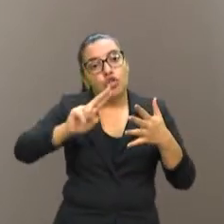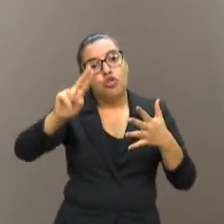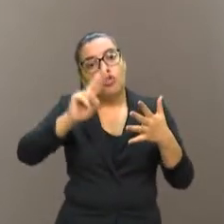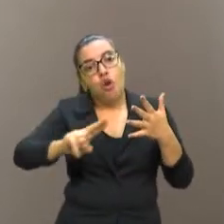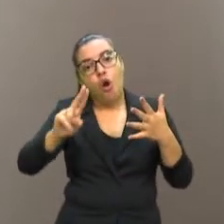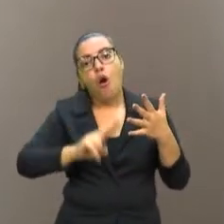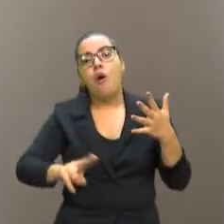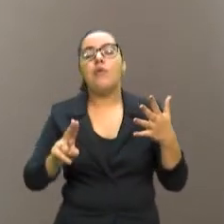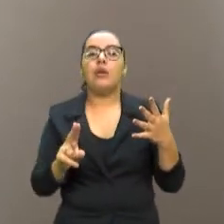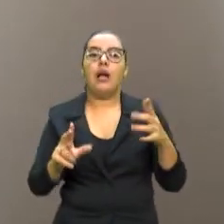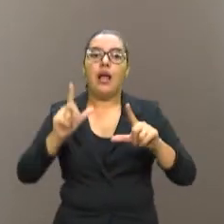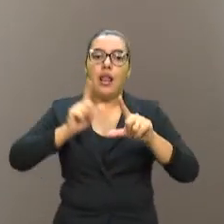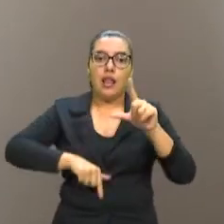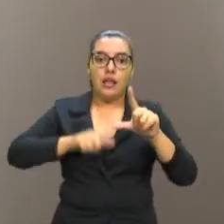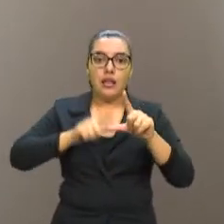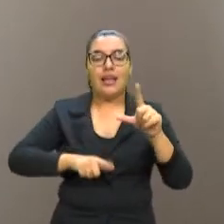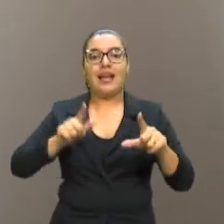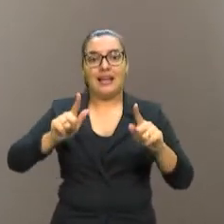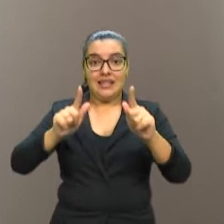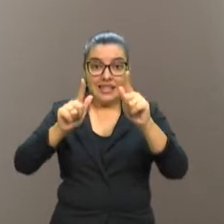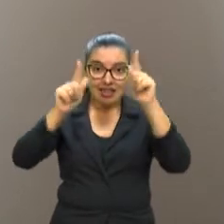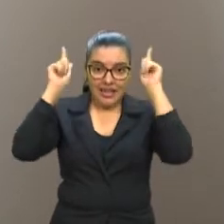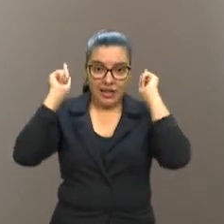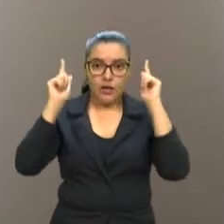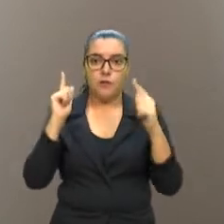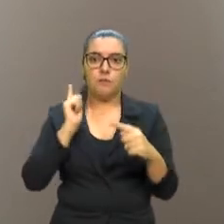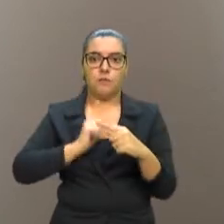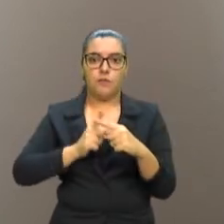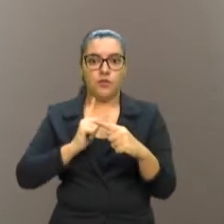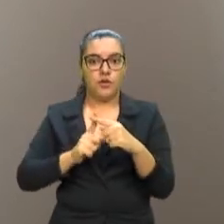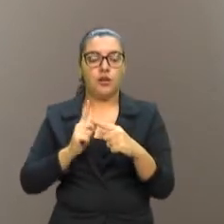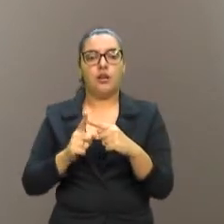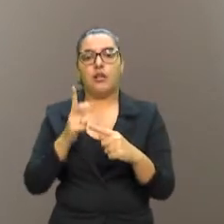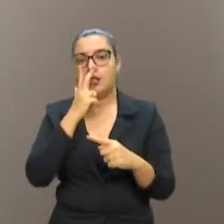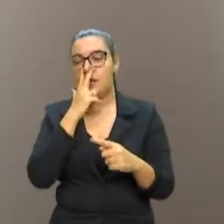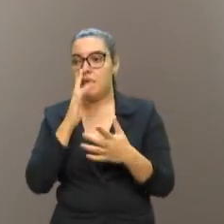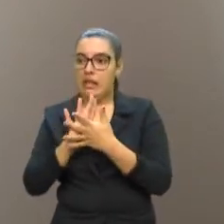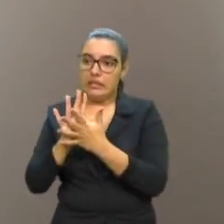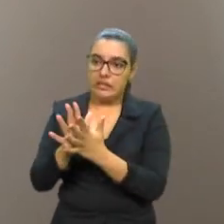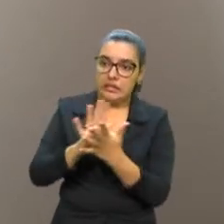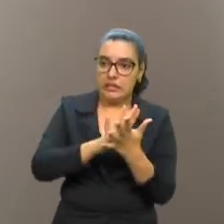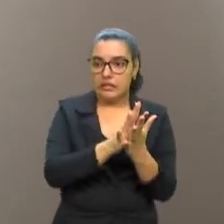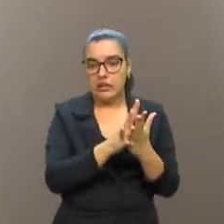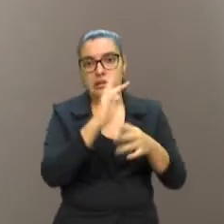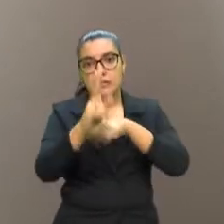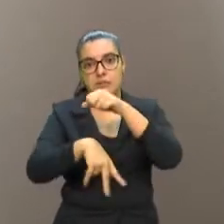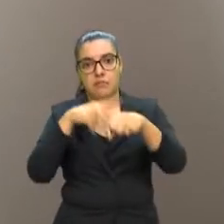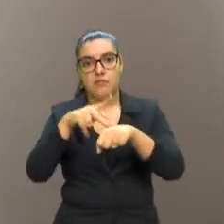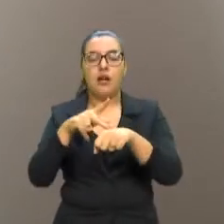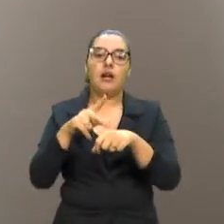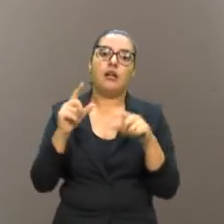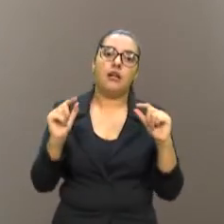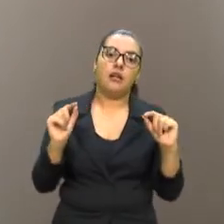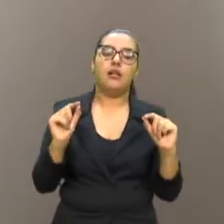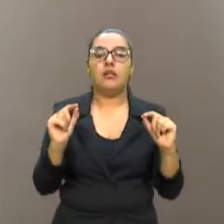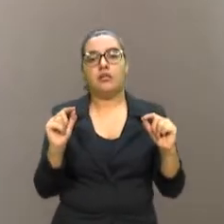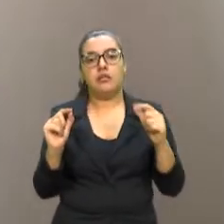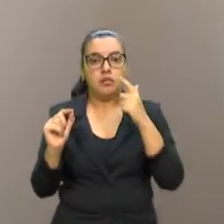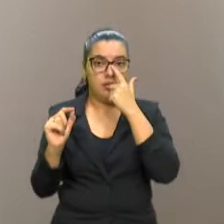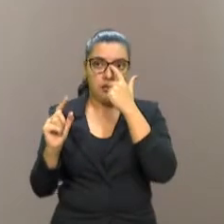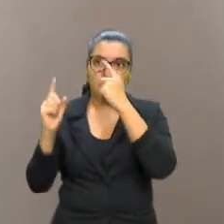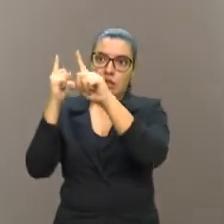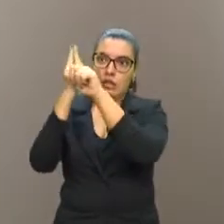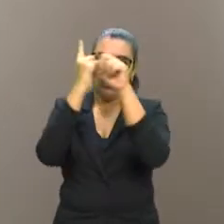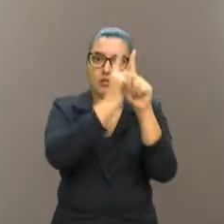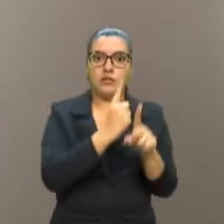pelas letras gregas para que não haja discriminação dos países onde elas foram encontradas.